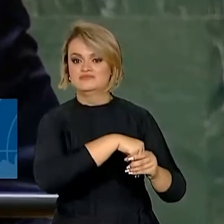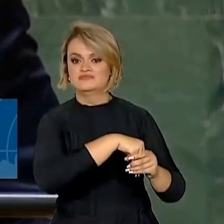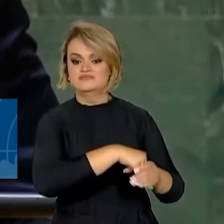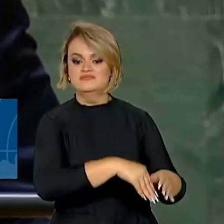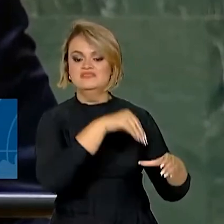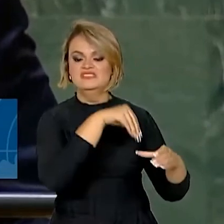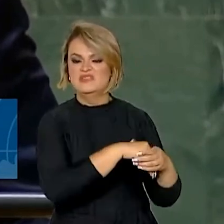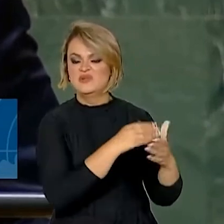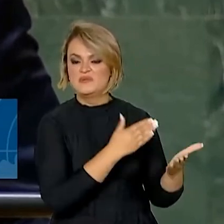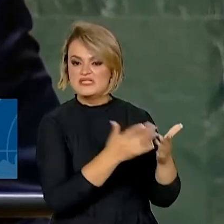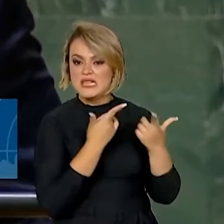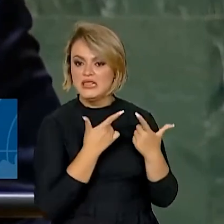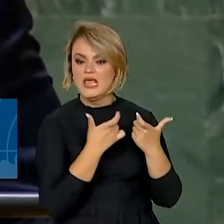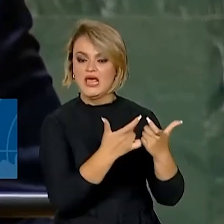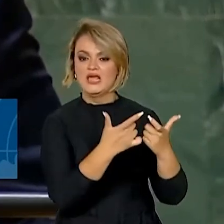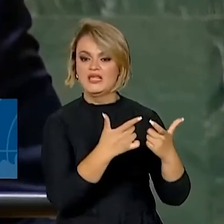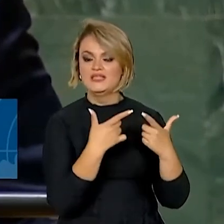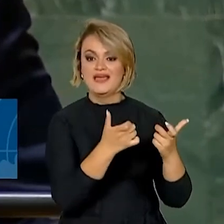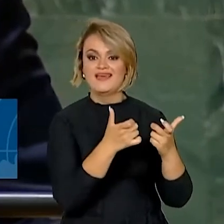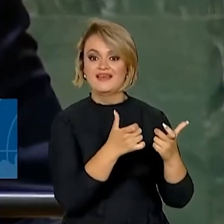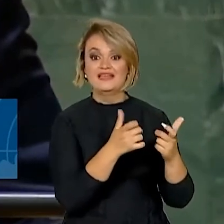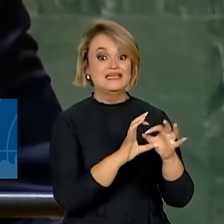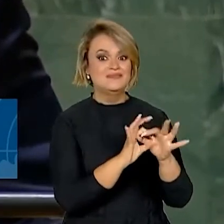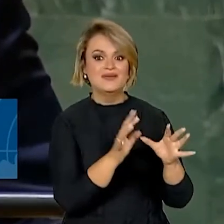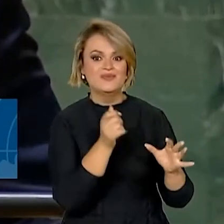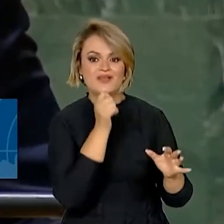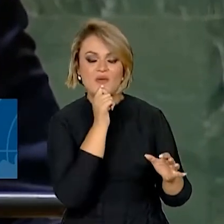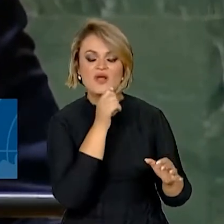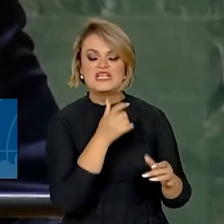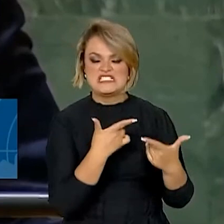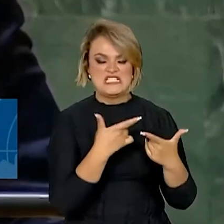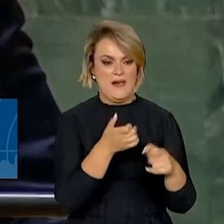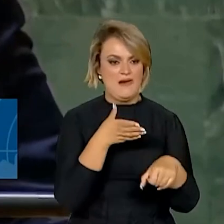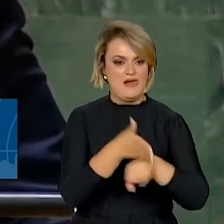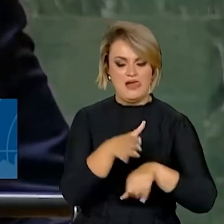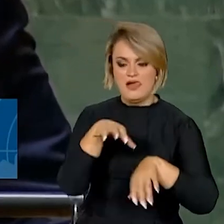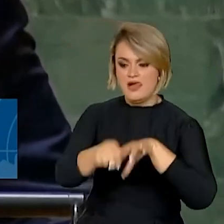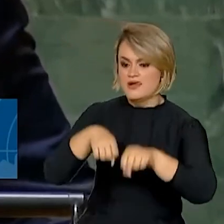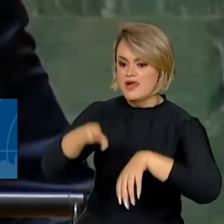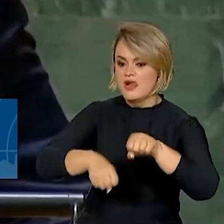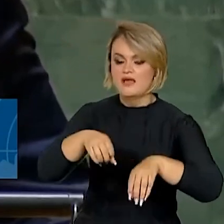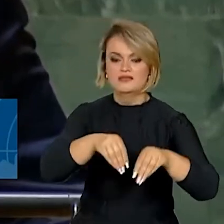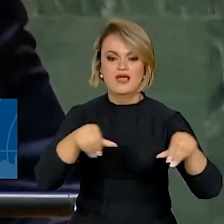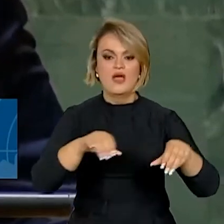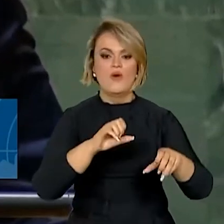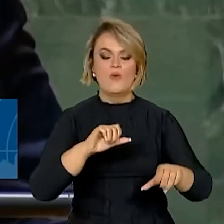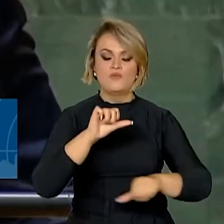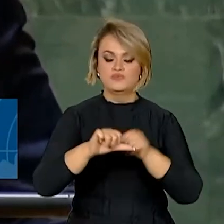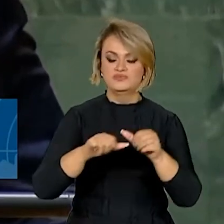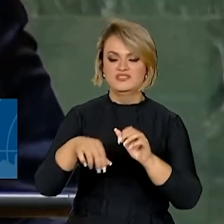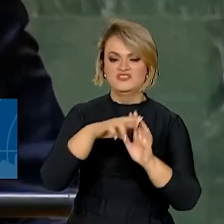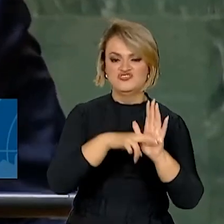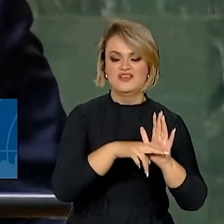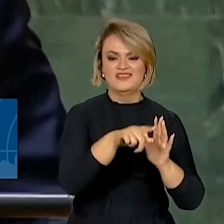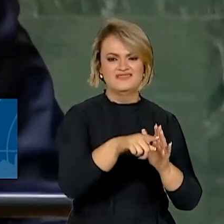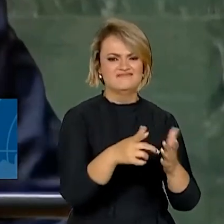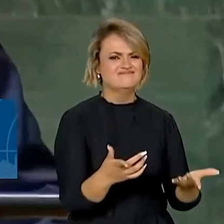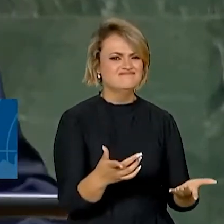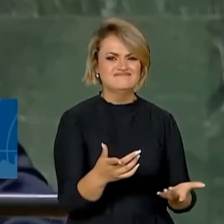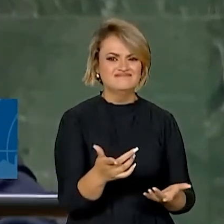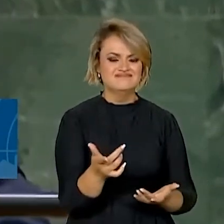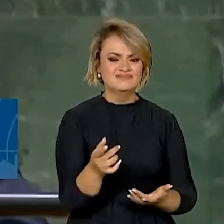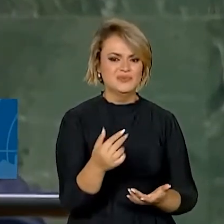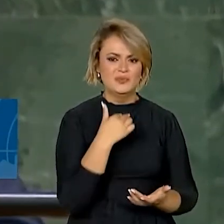que travam guerras não autorizadas em busca de expansão territorial ou de mudança de regime.